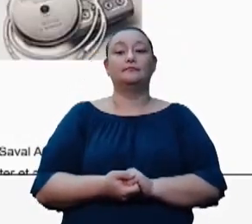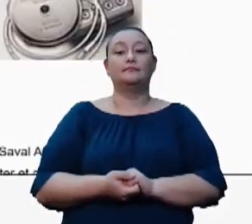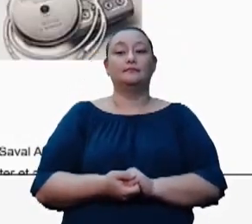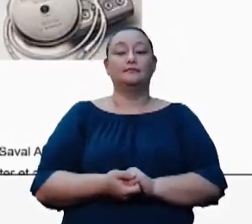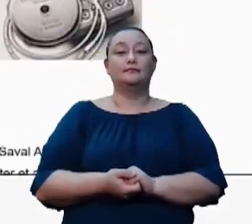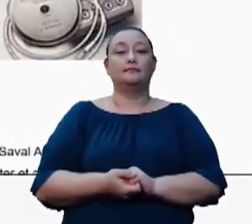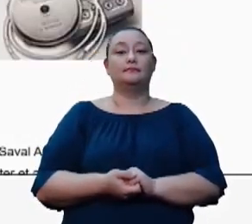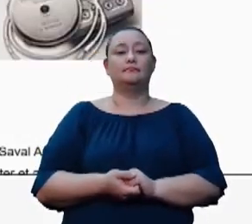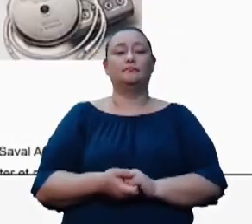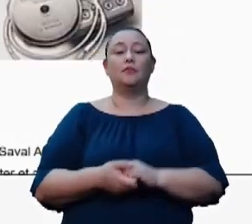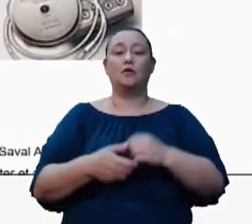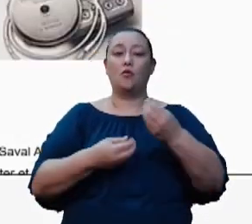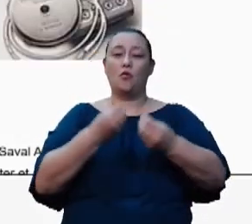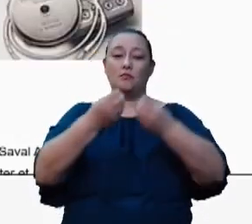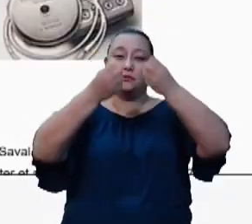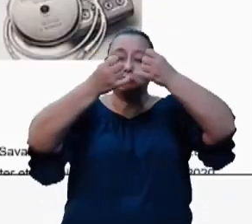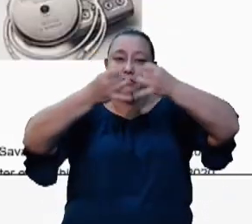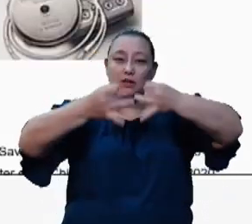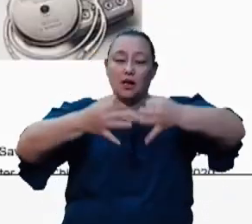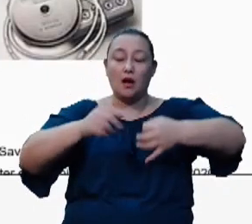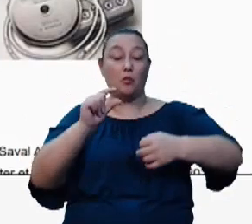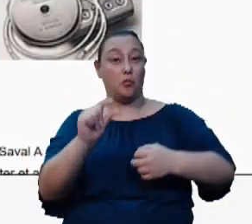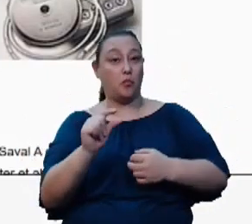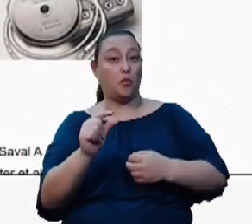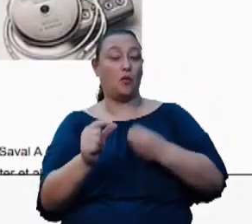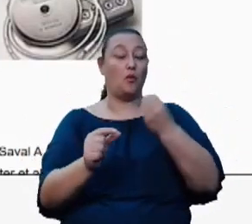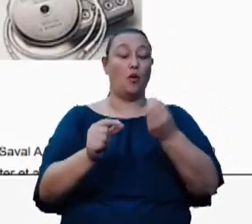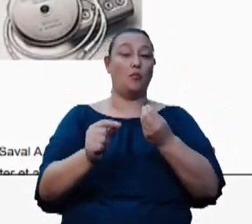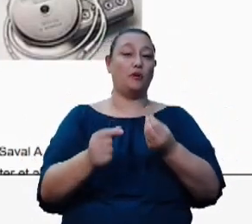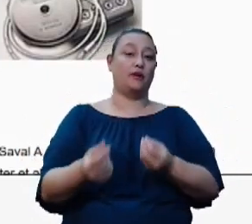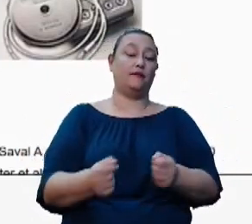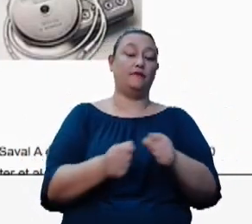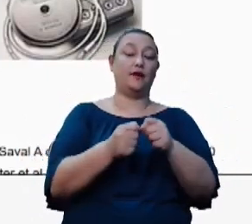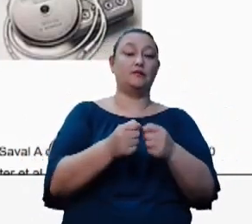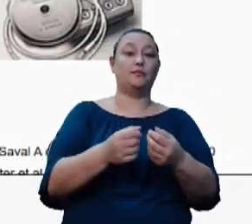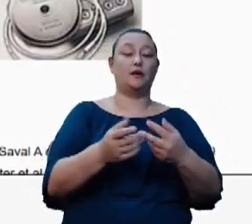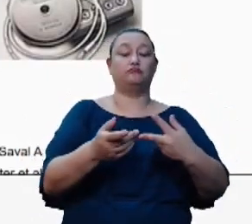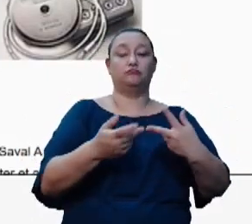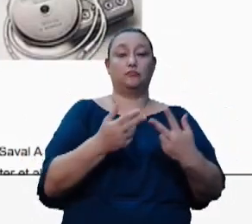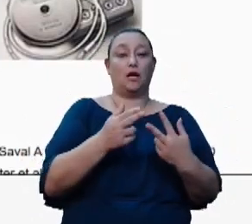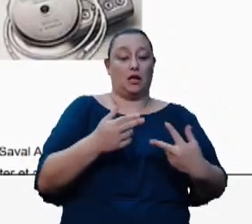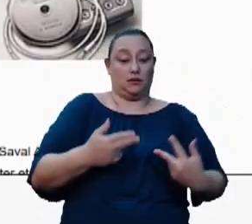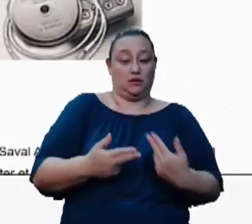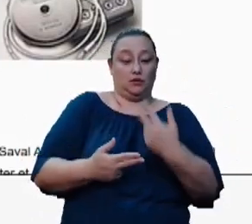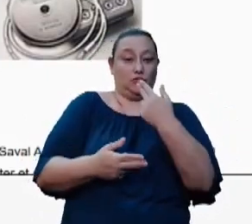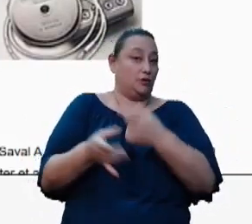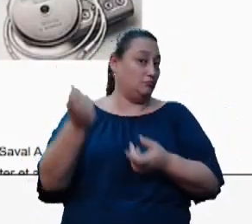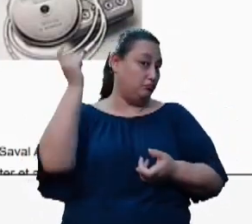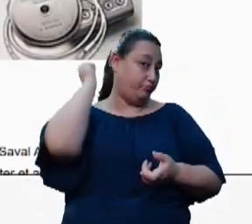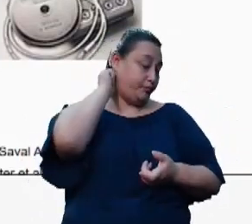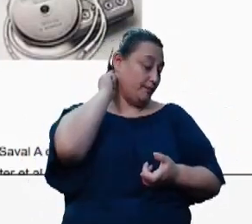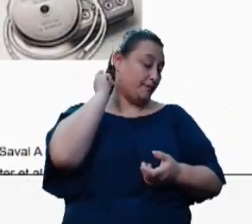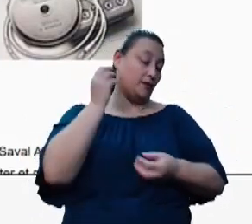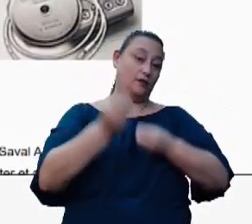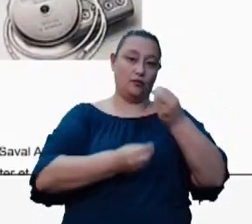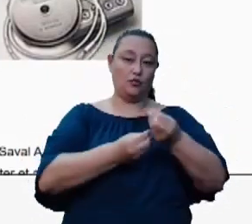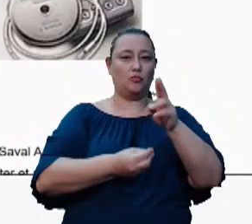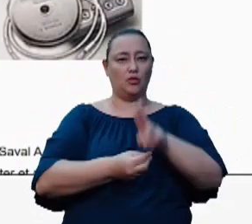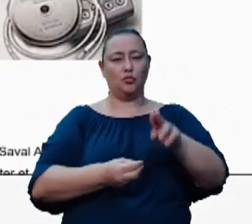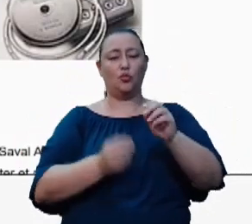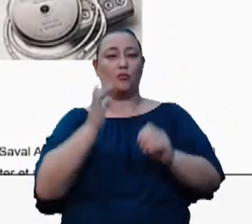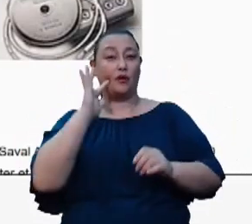Para explicar mais um pouco como é que é a implantação e as partes do dispositivo, ou seja, da bomba intratecal de